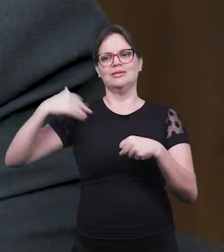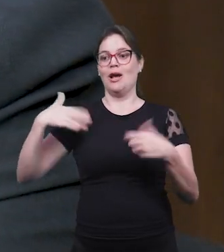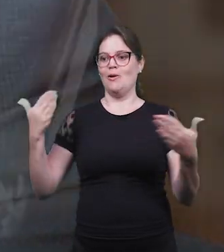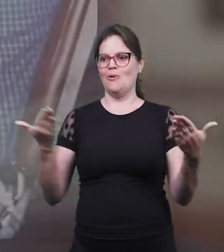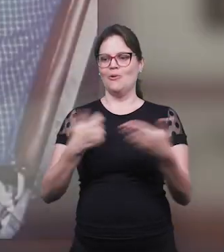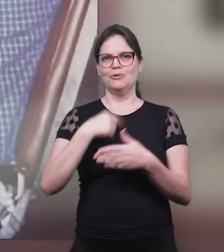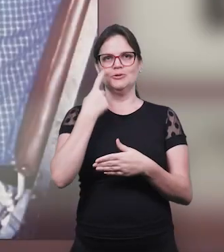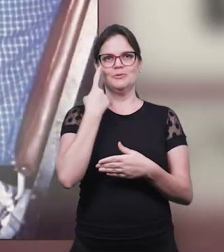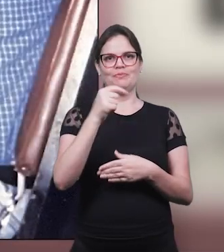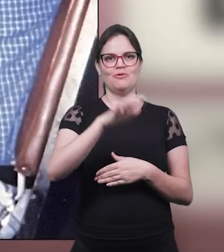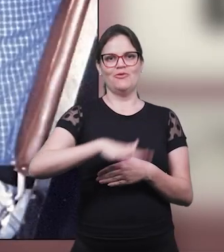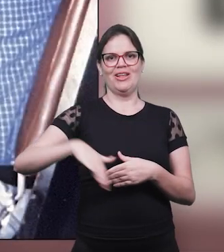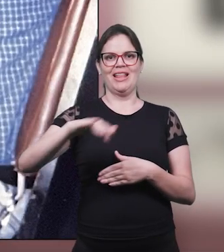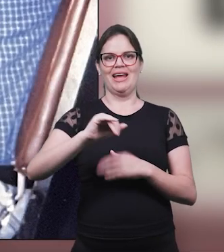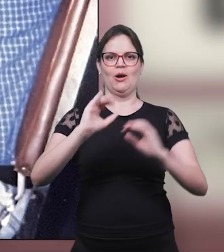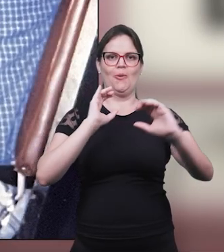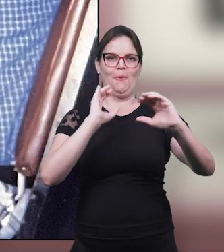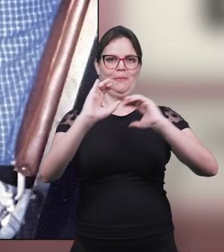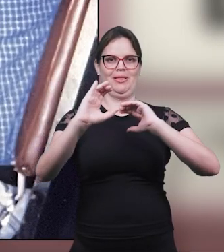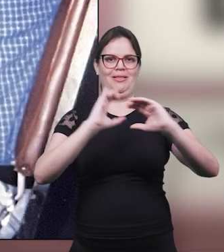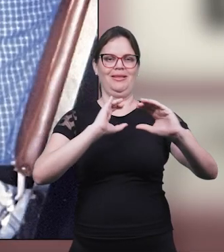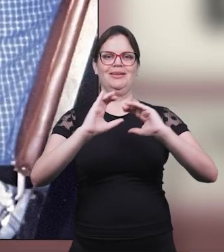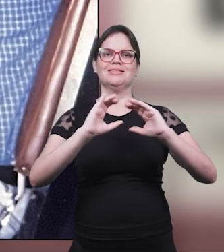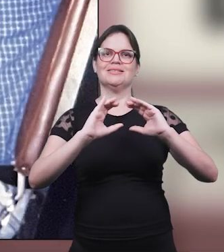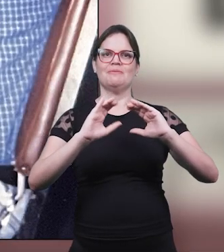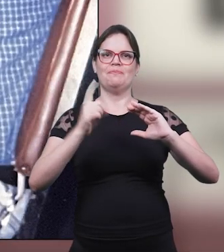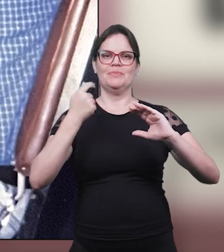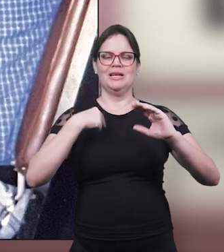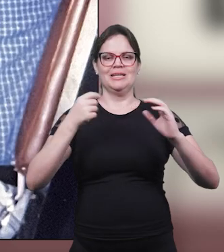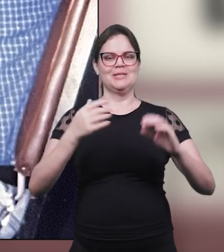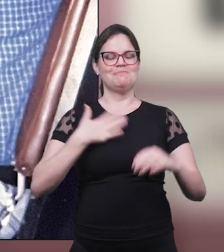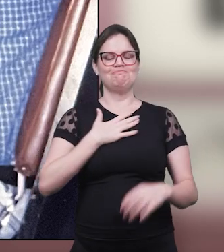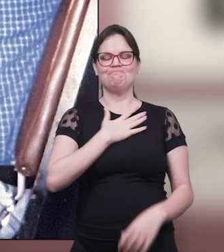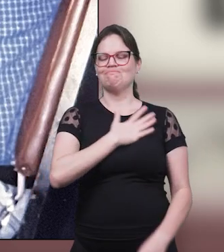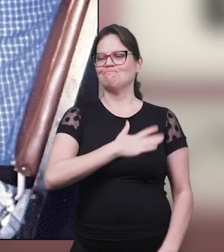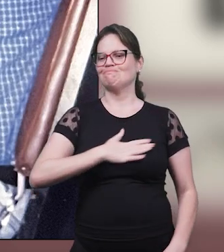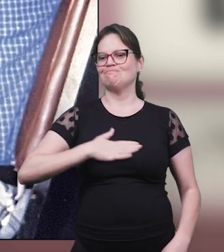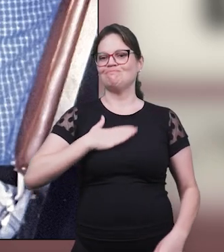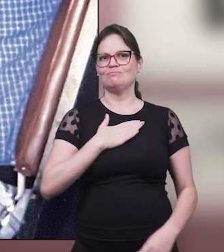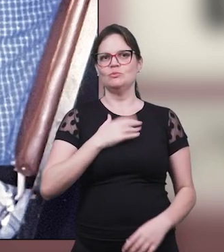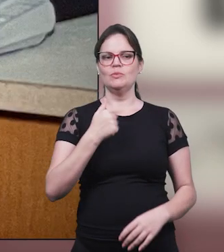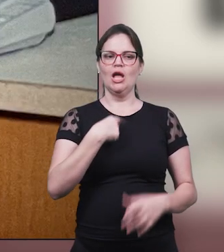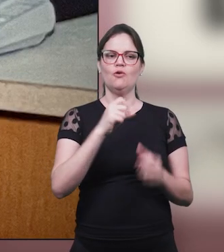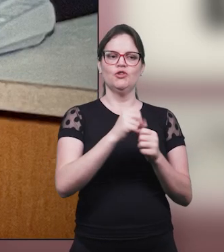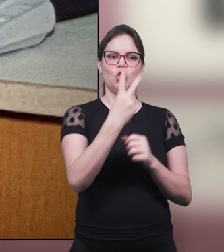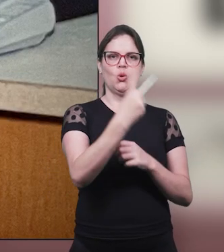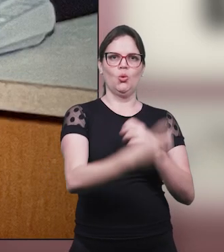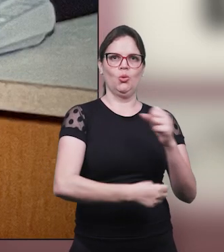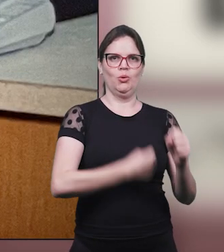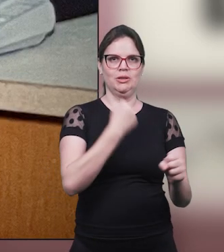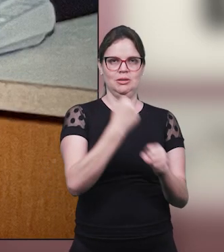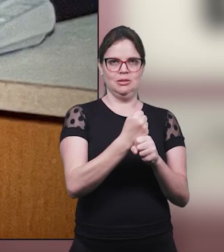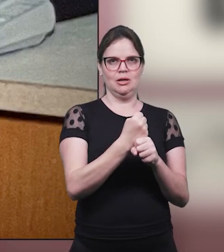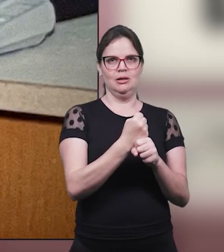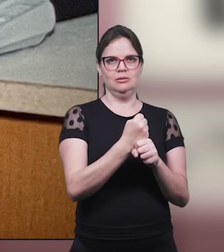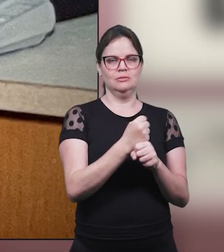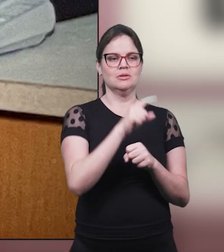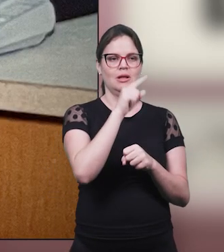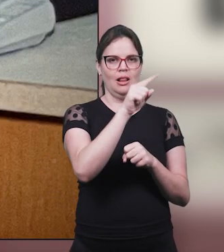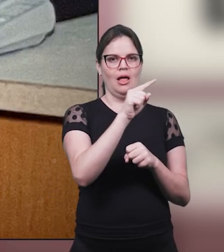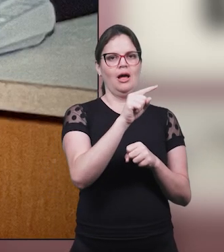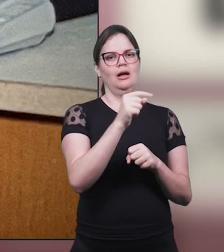foi quando eu entrei para a área da comunicação e me descobri na área da comunicação. 2 anos de engenharia na UFBA, que é a Universidade Federal da